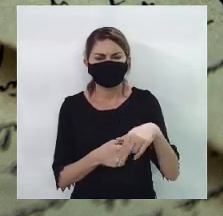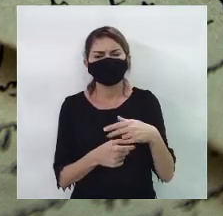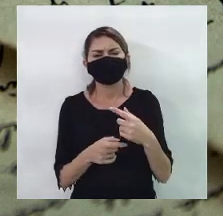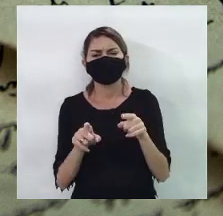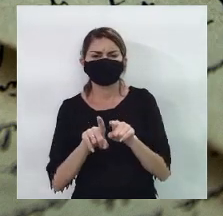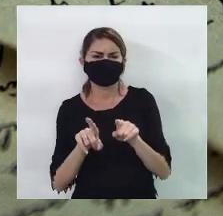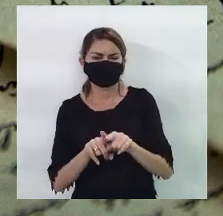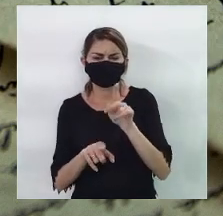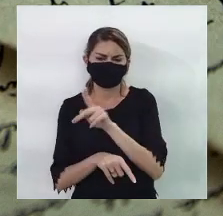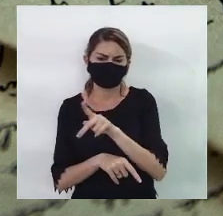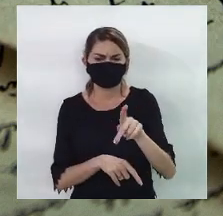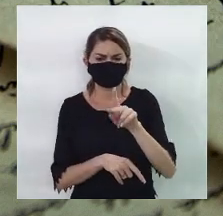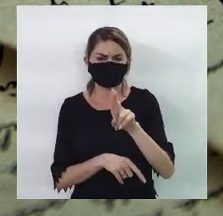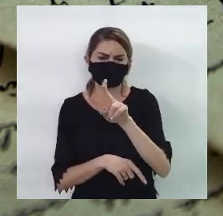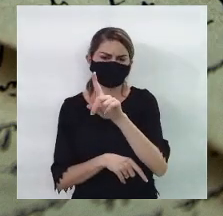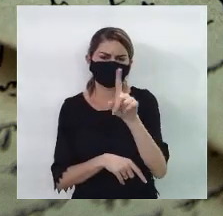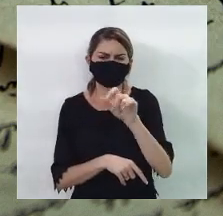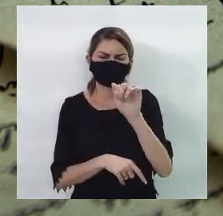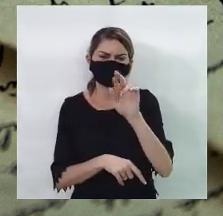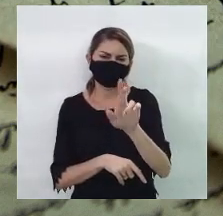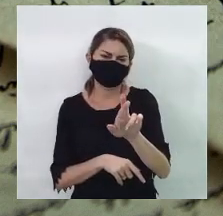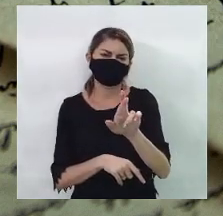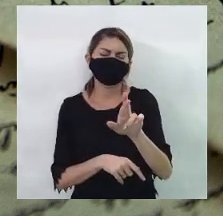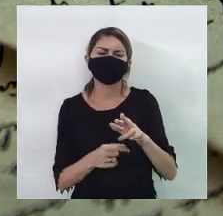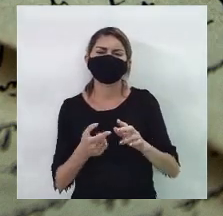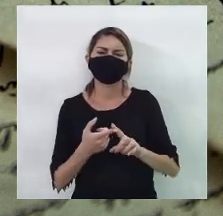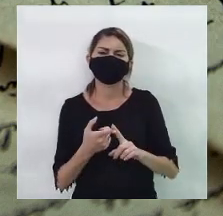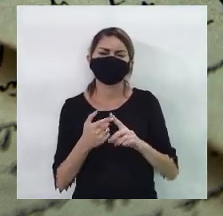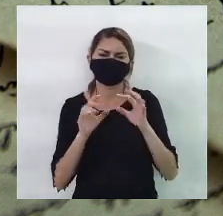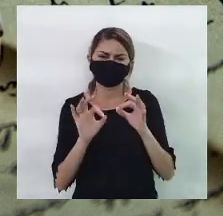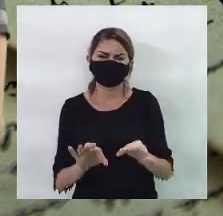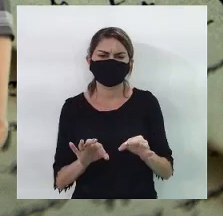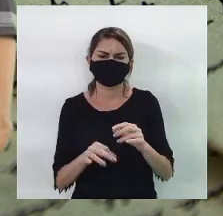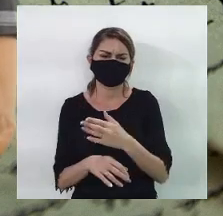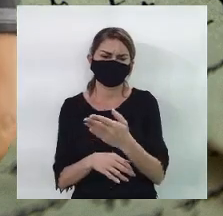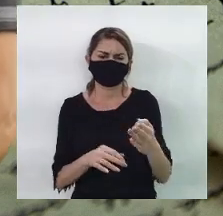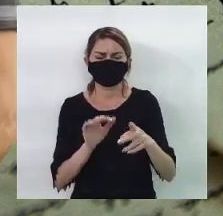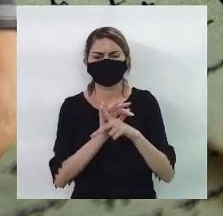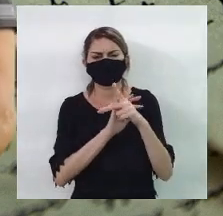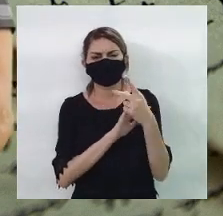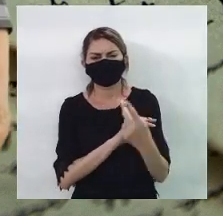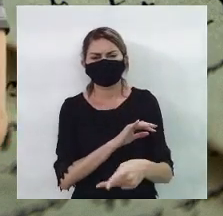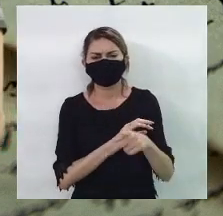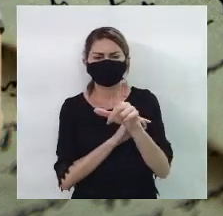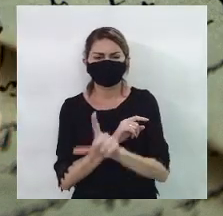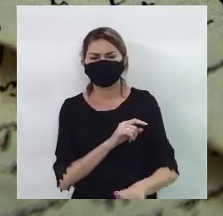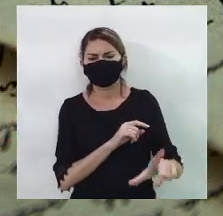a professora Luzilar, o Gilvan Lemos e a Luzilar, certo? Eles pertencem à